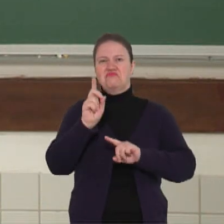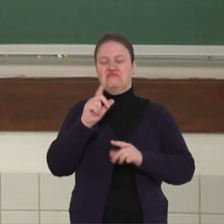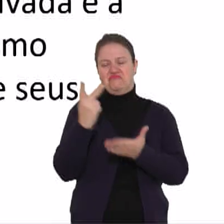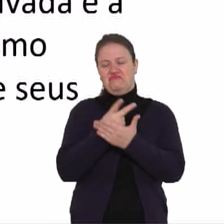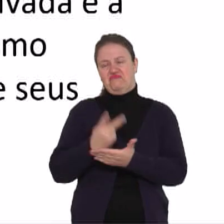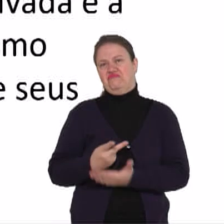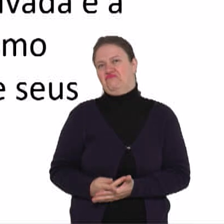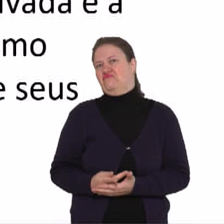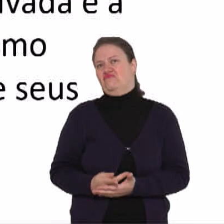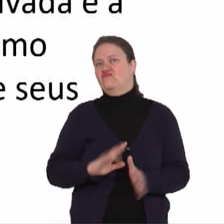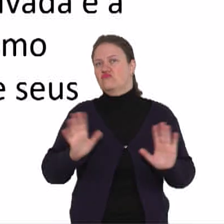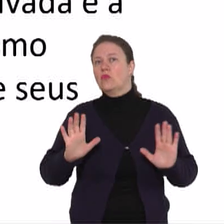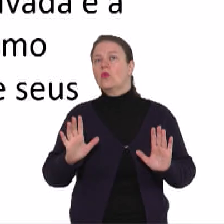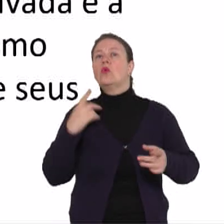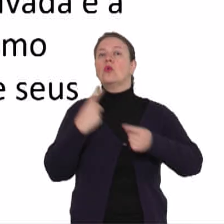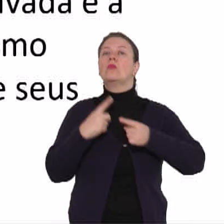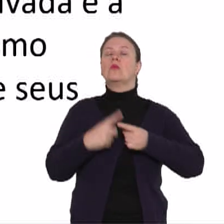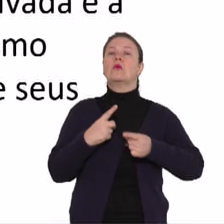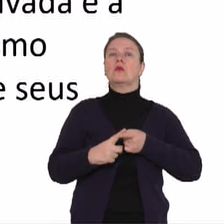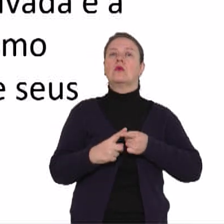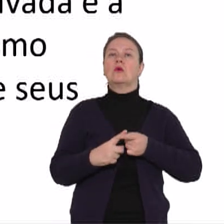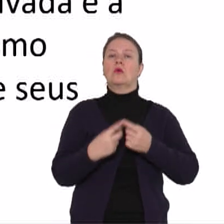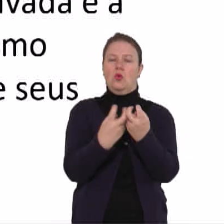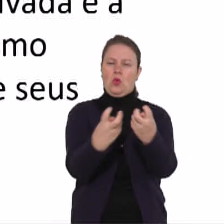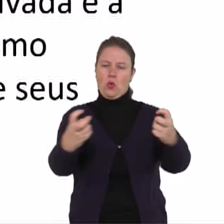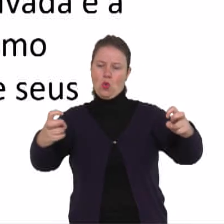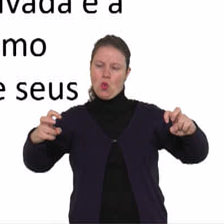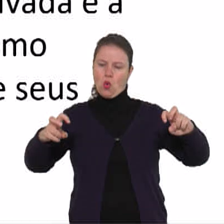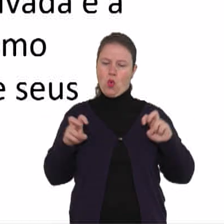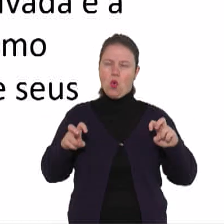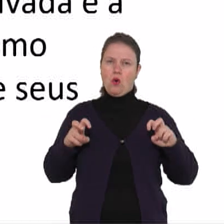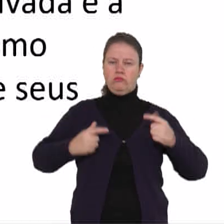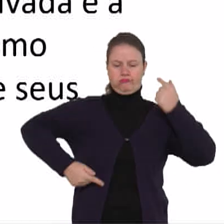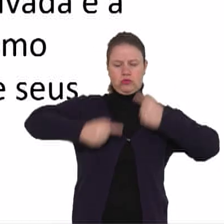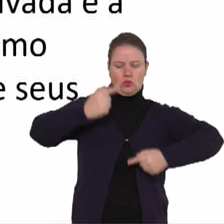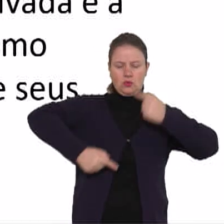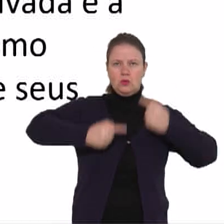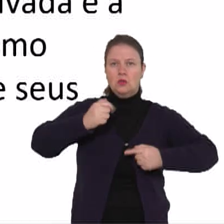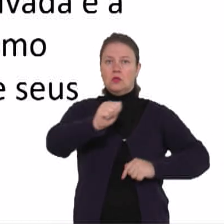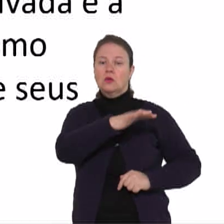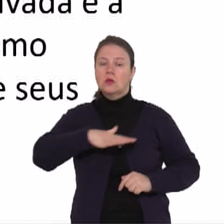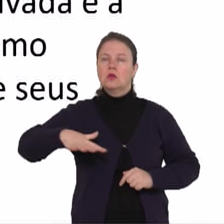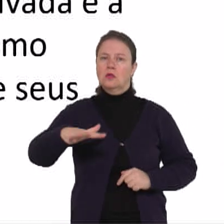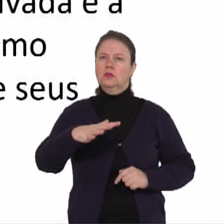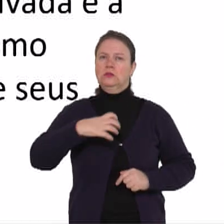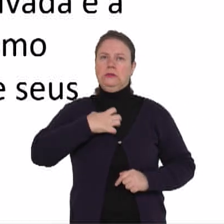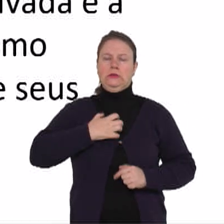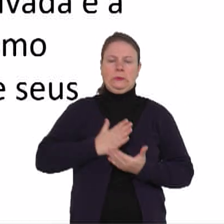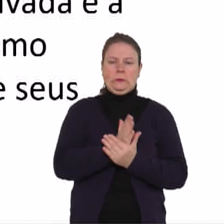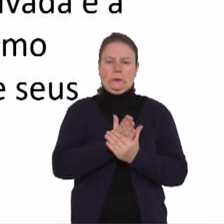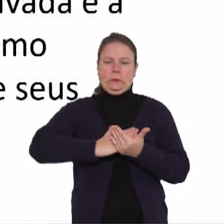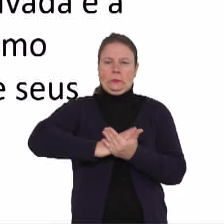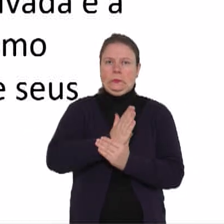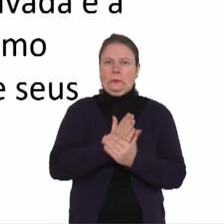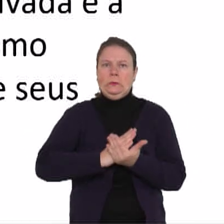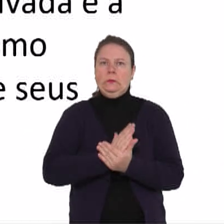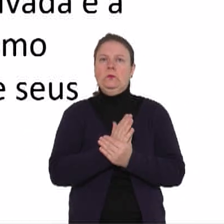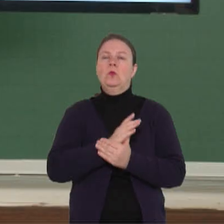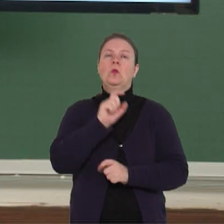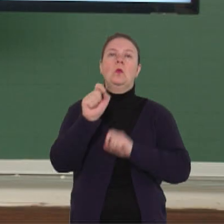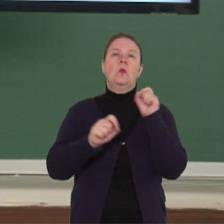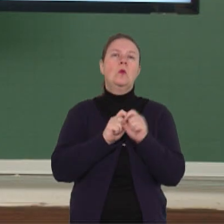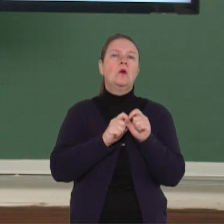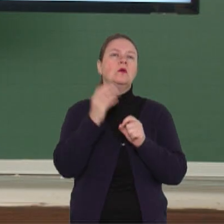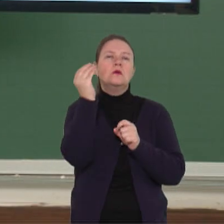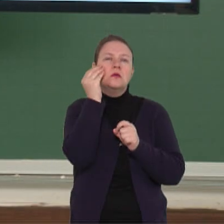jacobinos atacavam o governo por meio de clubes e jornais, né? Nesse ambiente tenso, essa tomada, né, de tentativa de